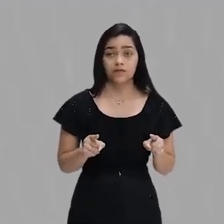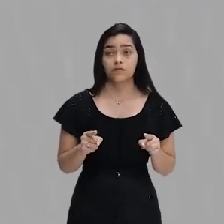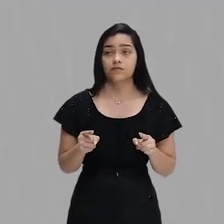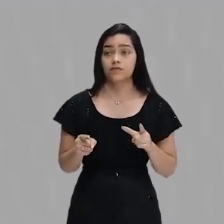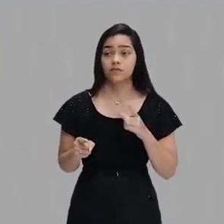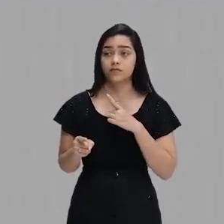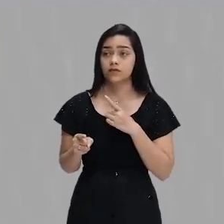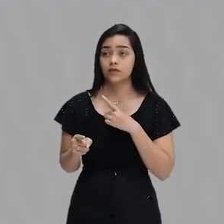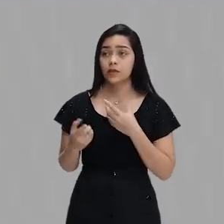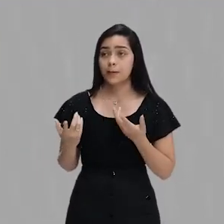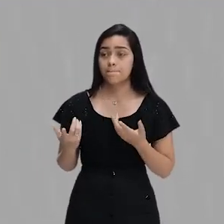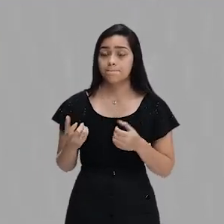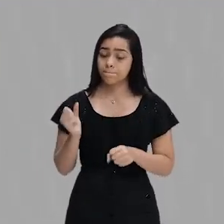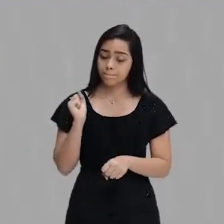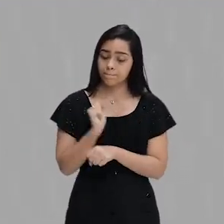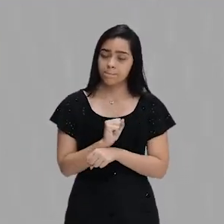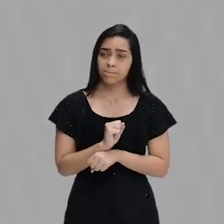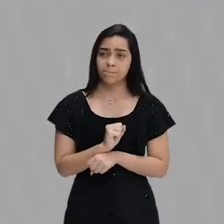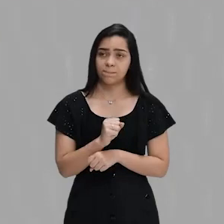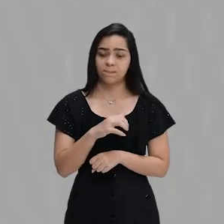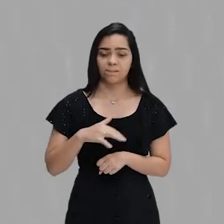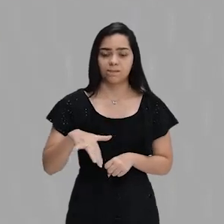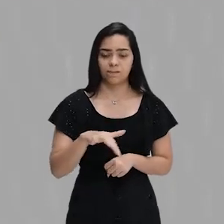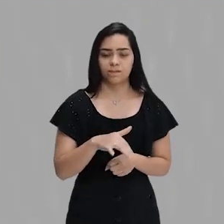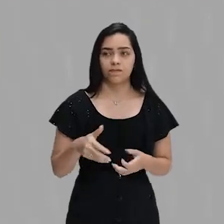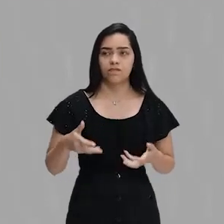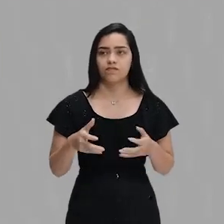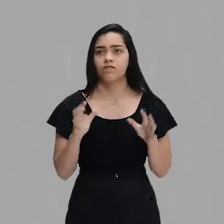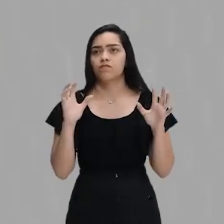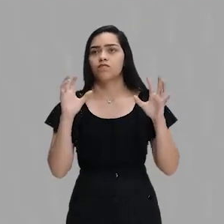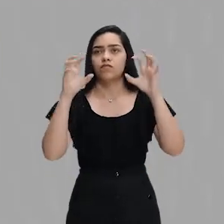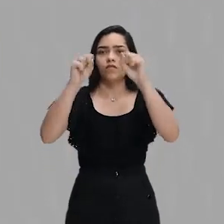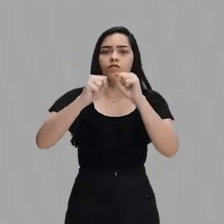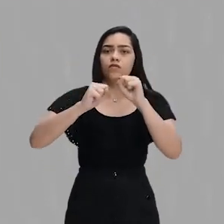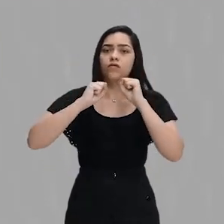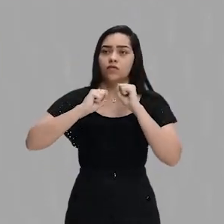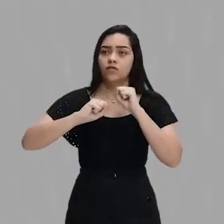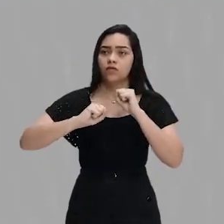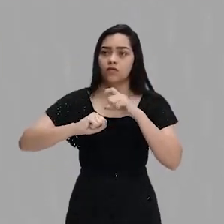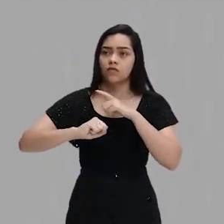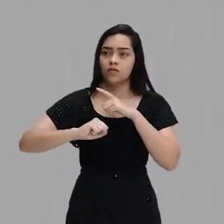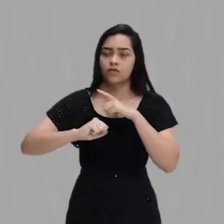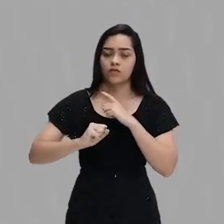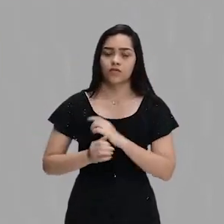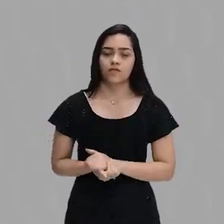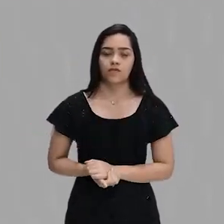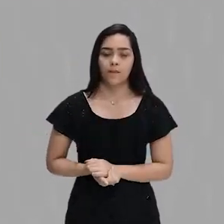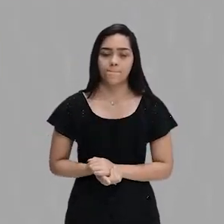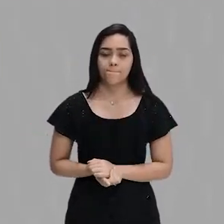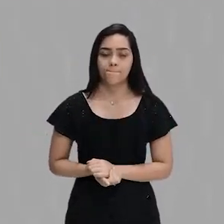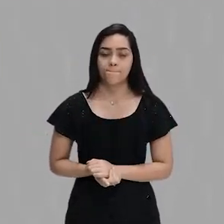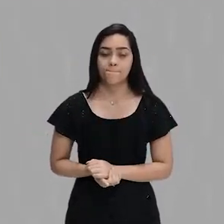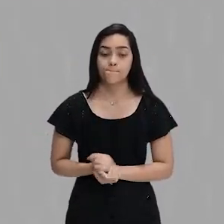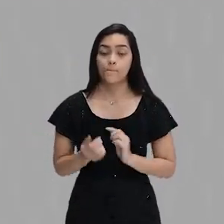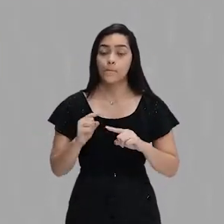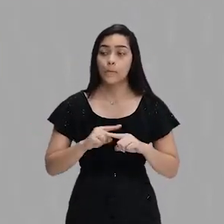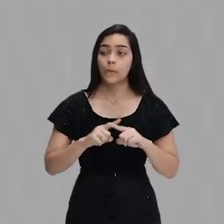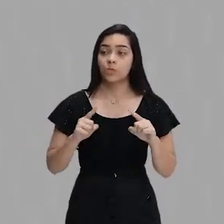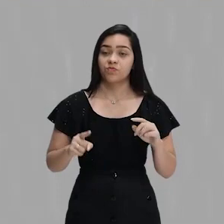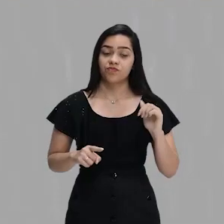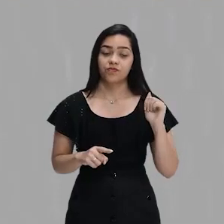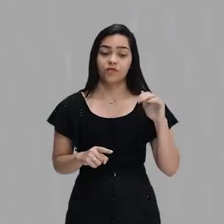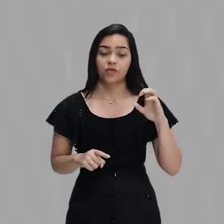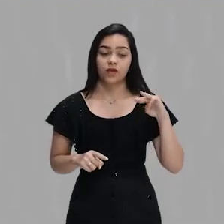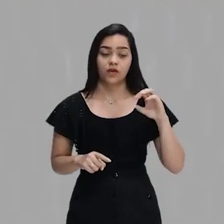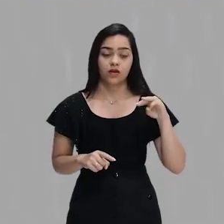ele fica no substrato, tentando capturar algum animal que venha encostar nele. Só que as